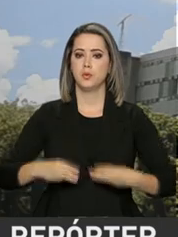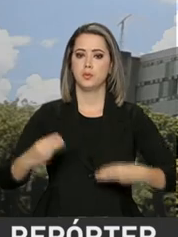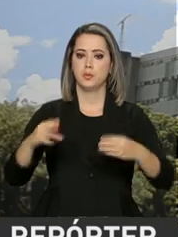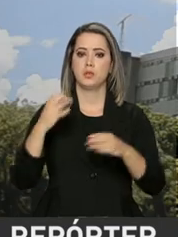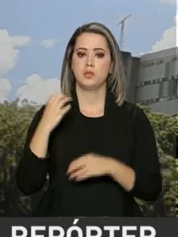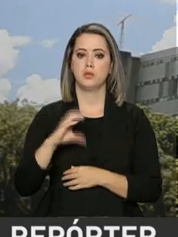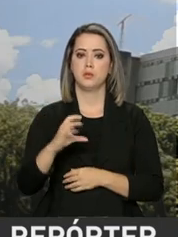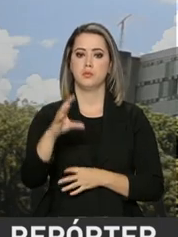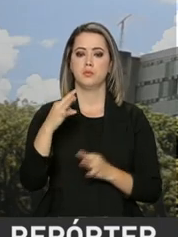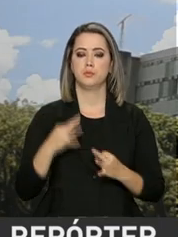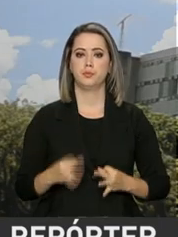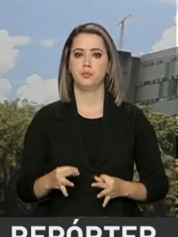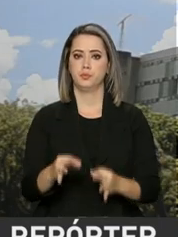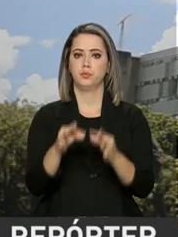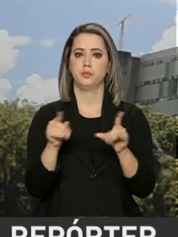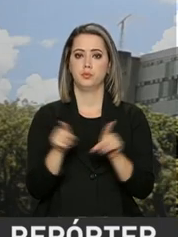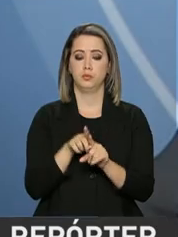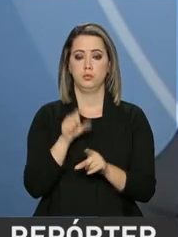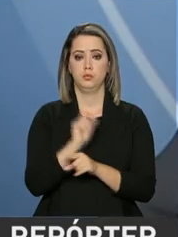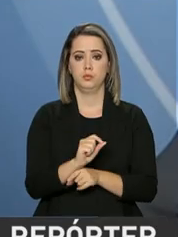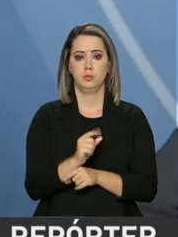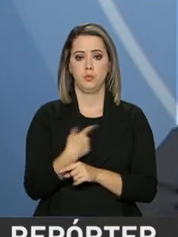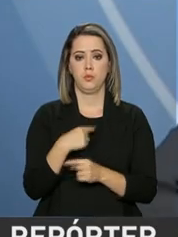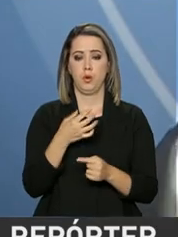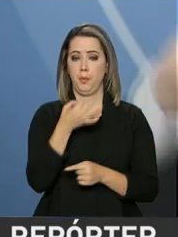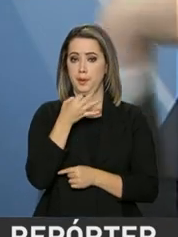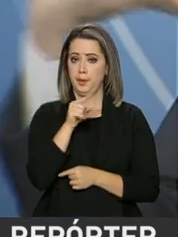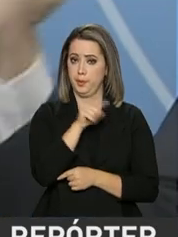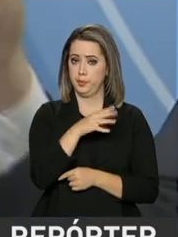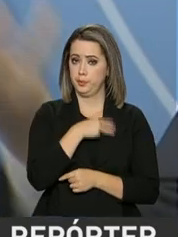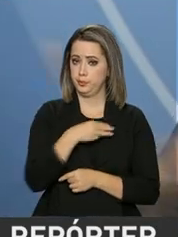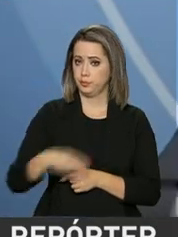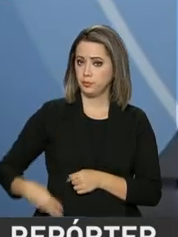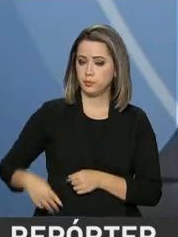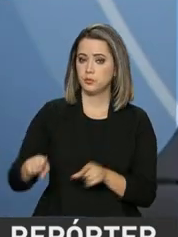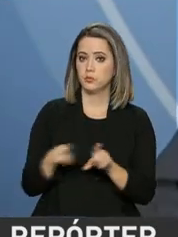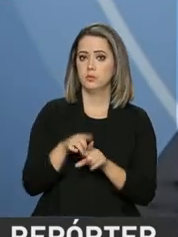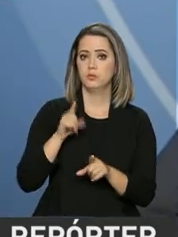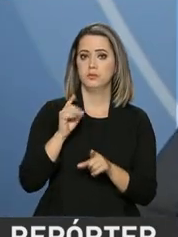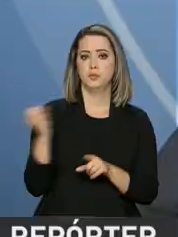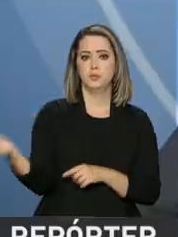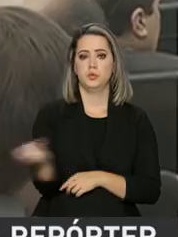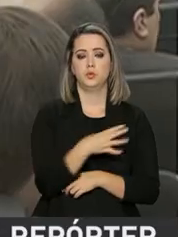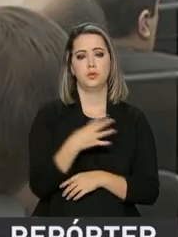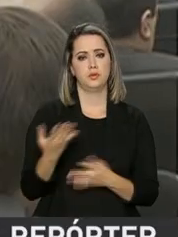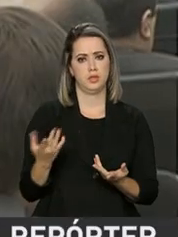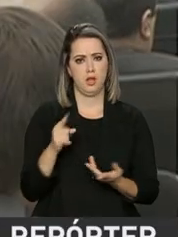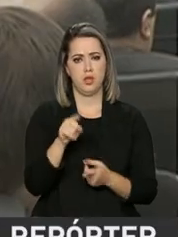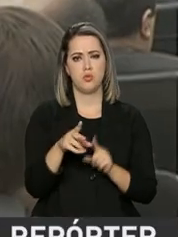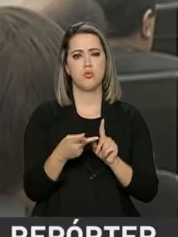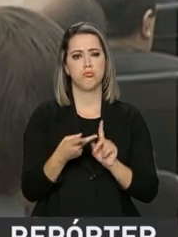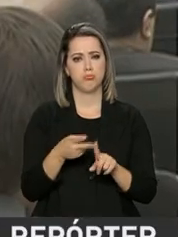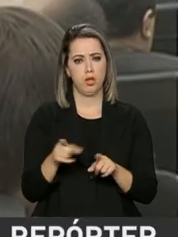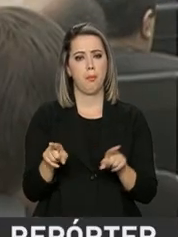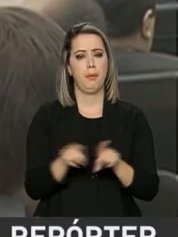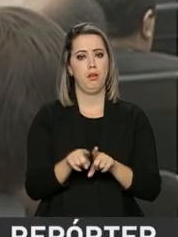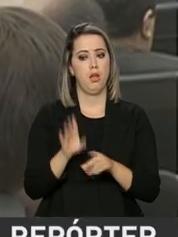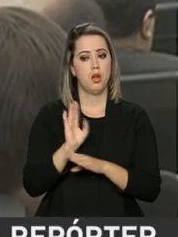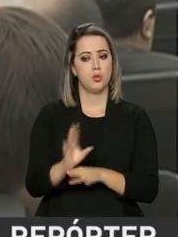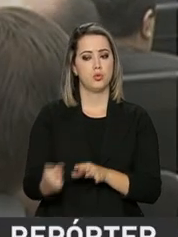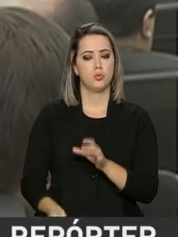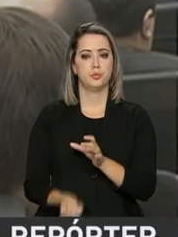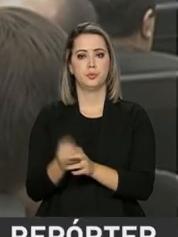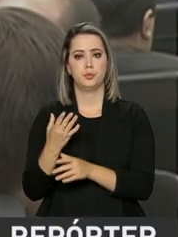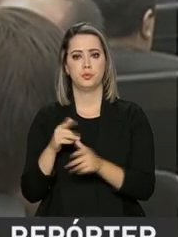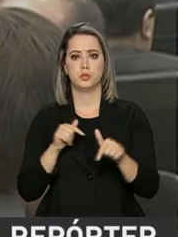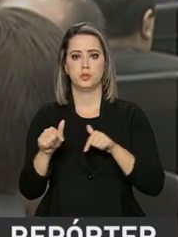Ciência, Tecnologia, Inovação e Comunicações. Na opinião do ministro Gilberto Kassab, além de inovação, a iniciativa vai ajudar a gerar